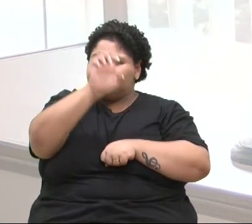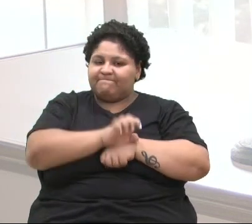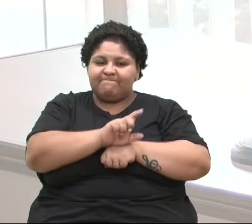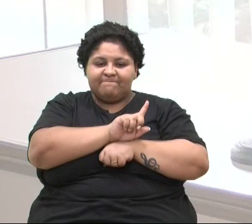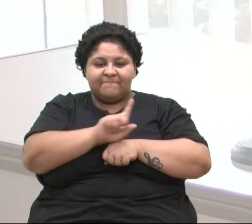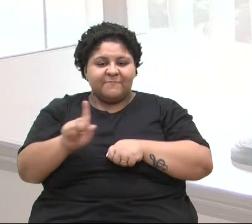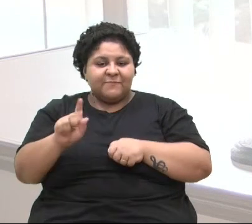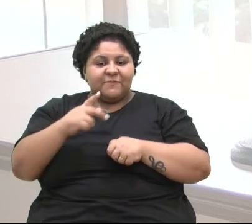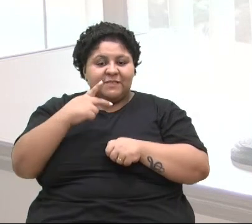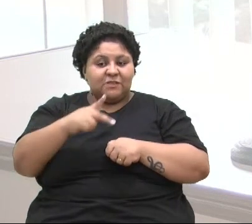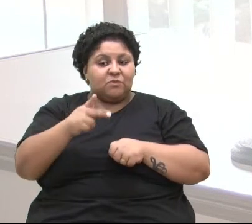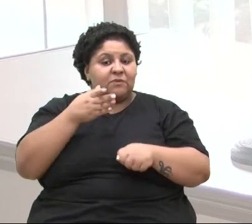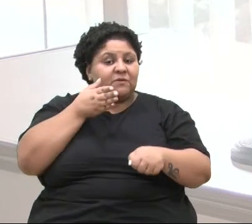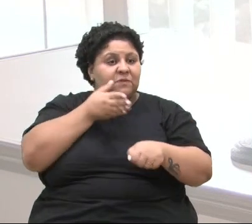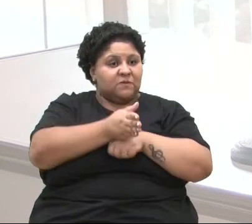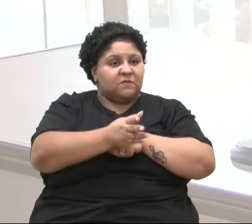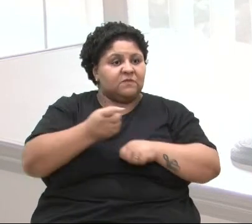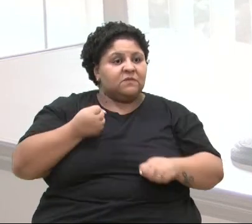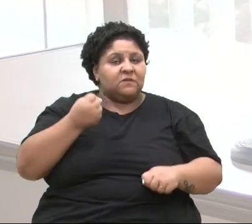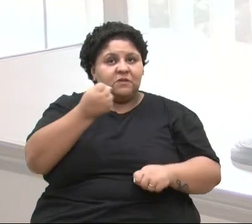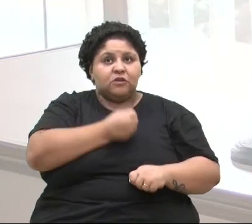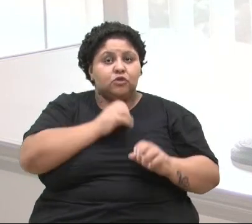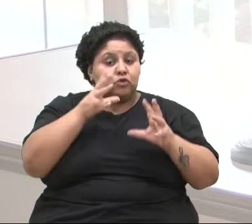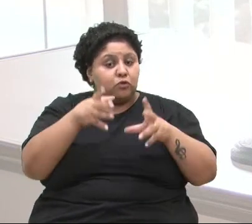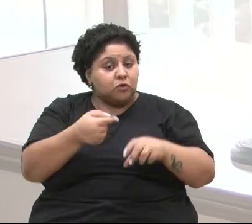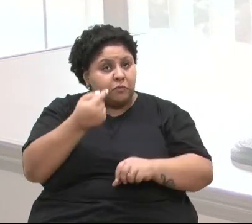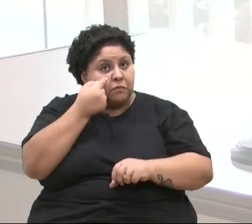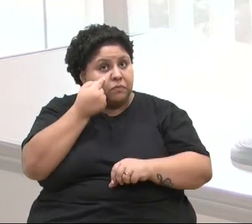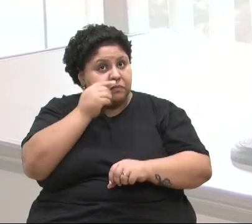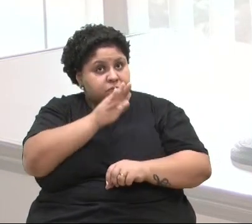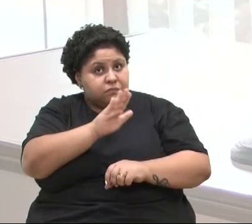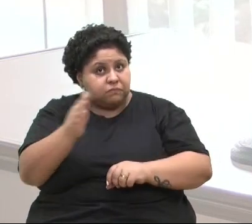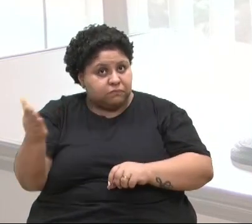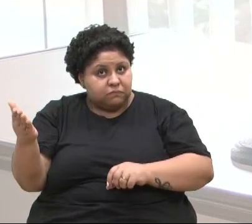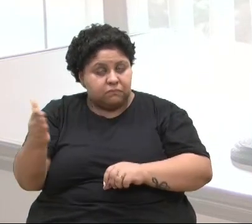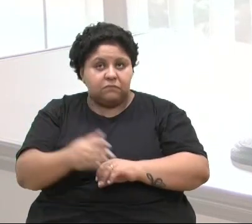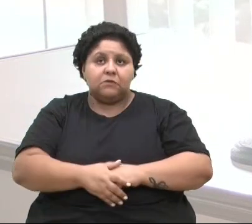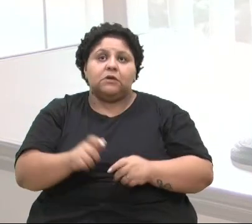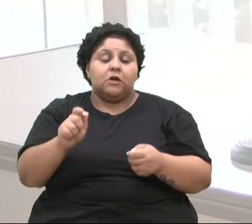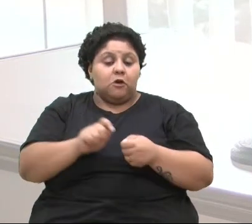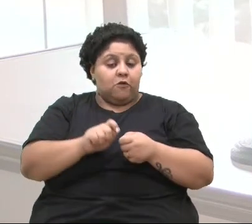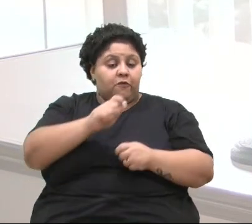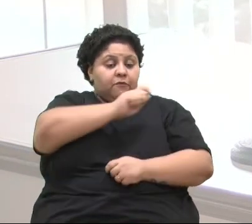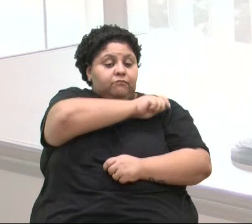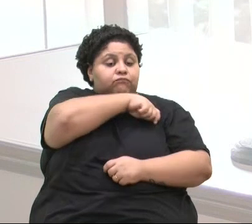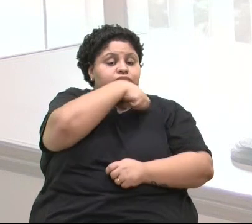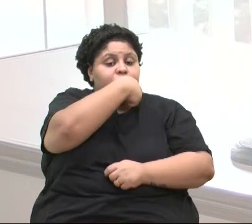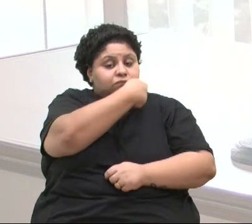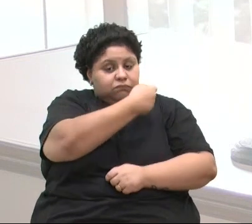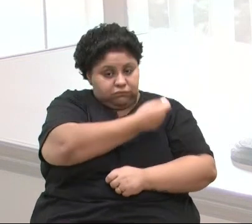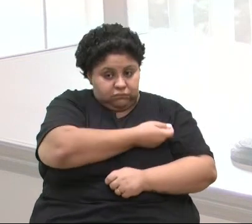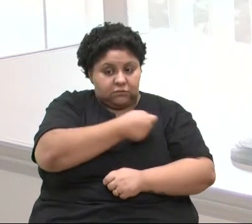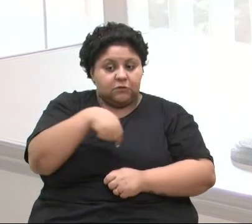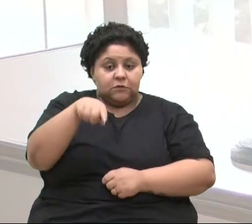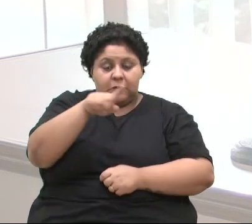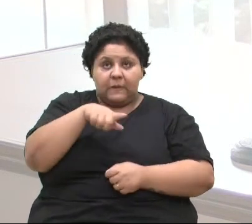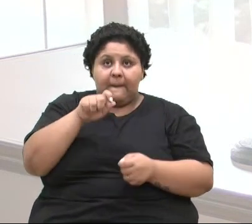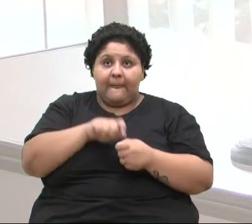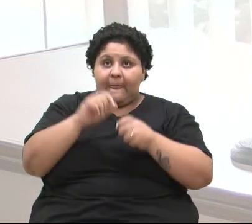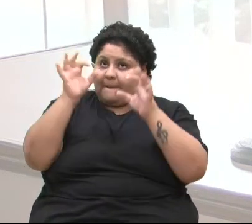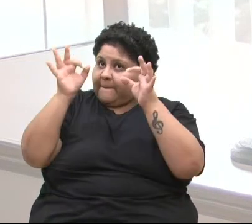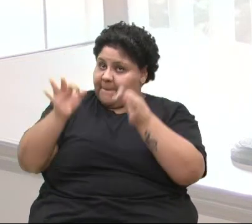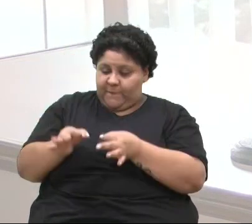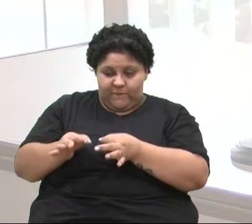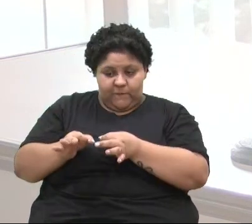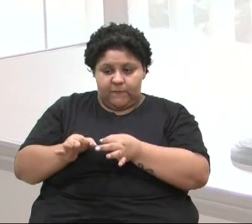sua parte. Está ali os números, todo mundo para ver. Então, assim, eu fui fazer a fiscalização que a gente faz é correta, ninguém está